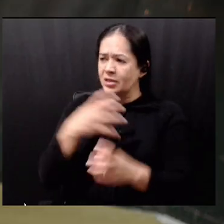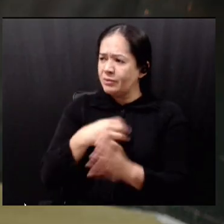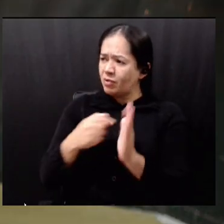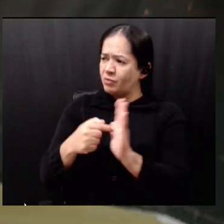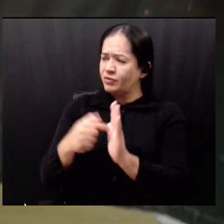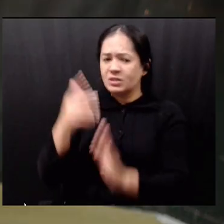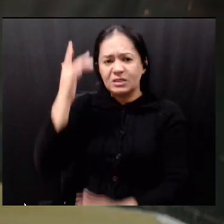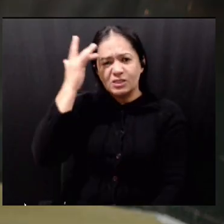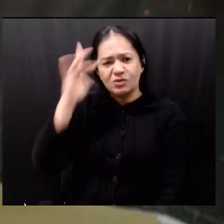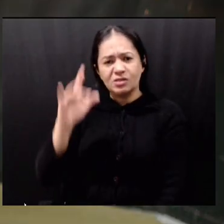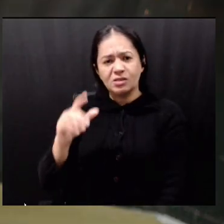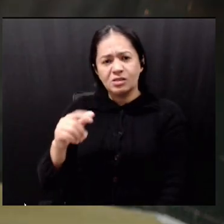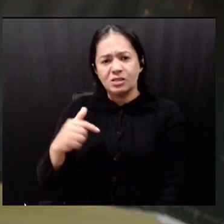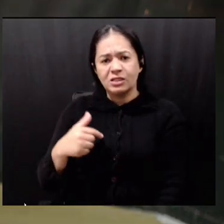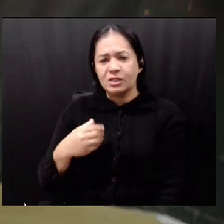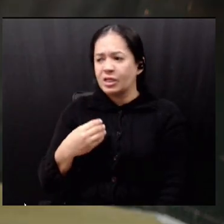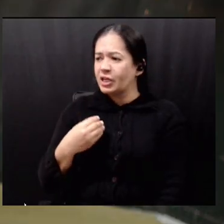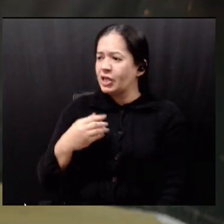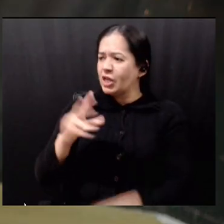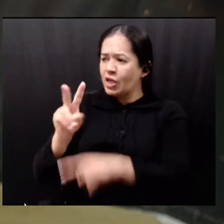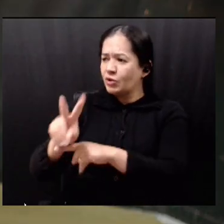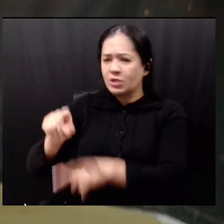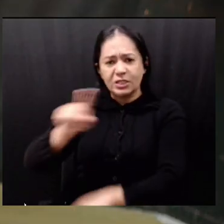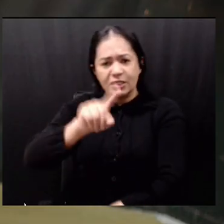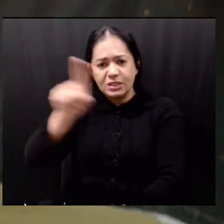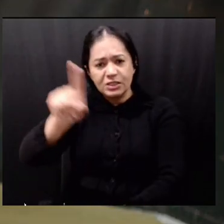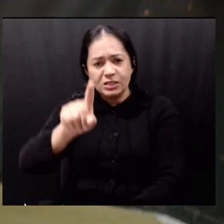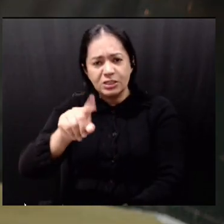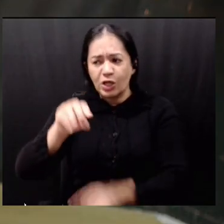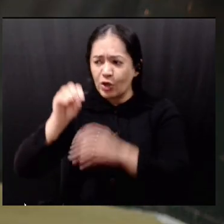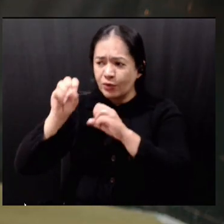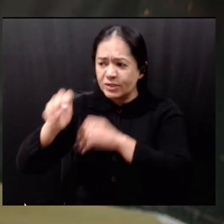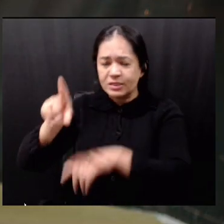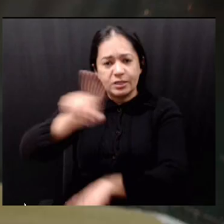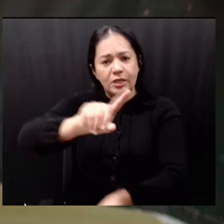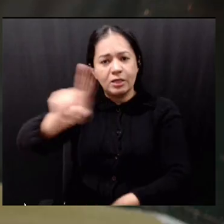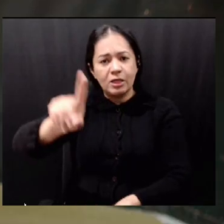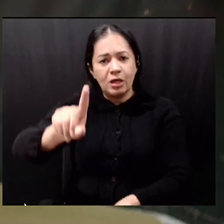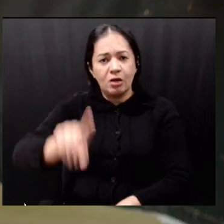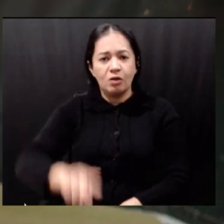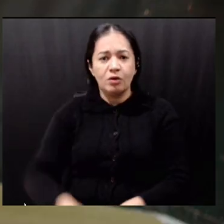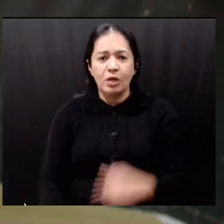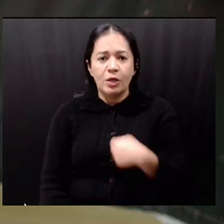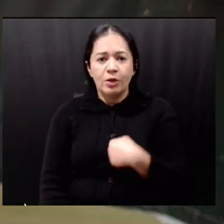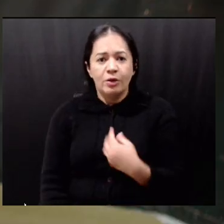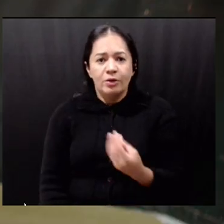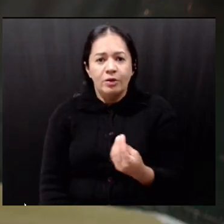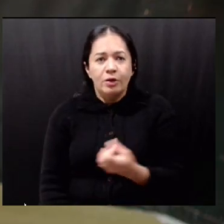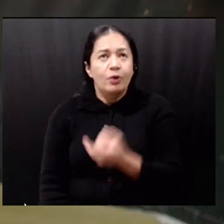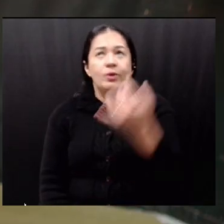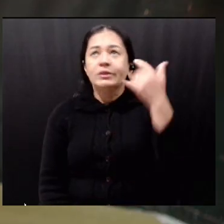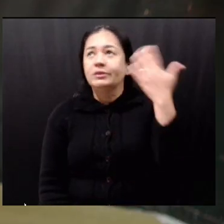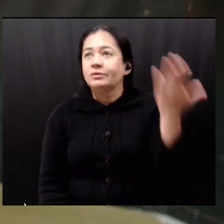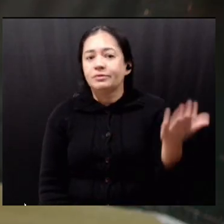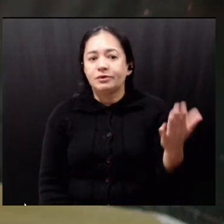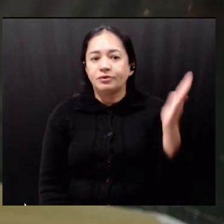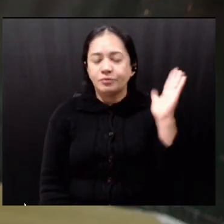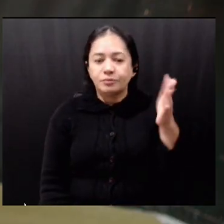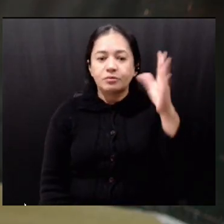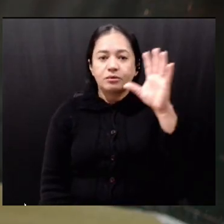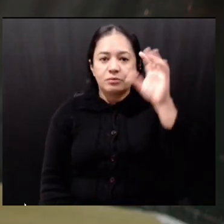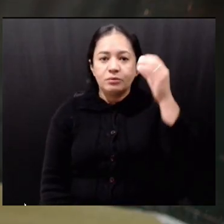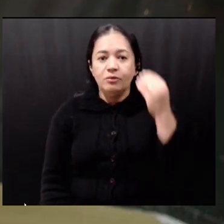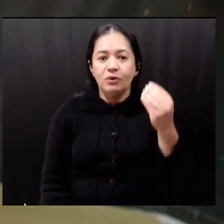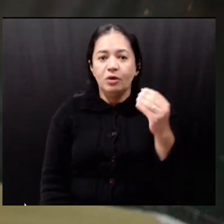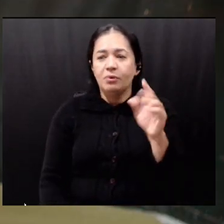não te dei essa criação, não fui eu que fiz, né? Quantas vezes eu já ouvi isso? O que eu criei? Eu tô criando o